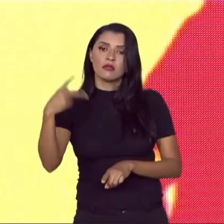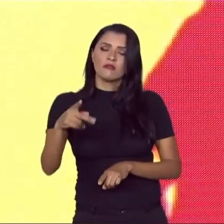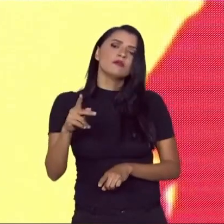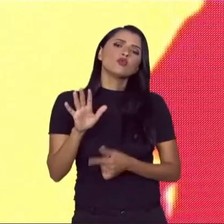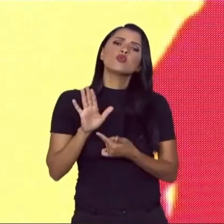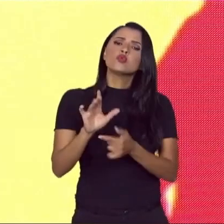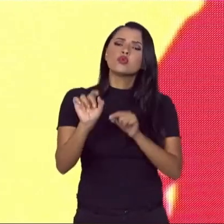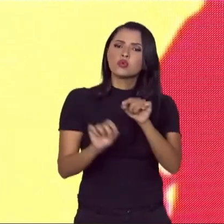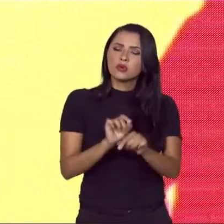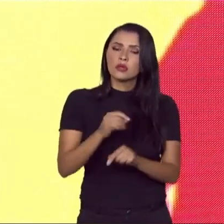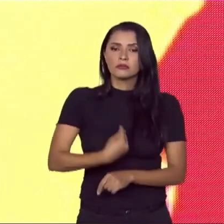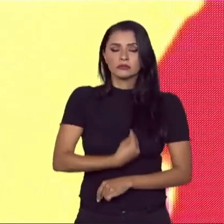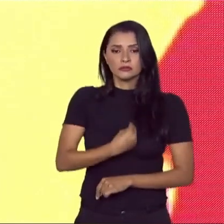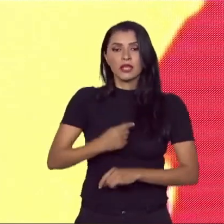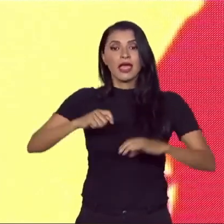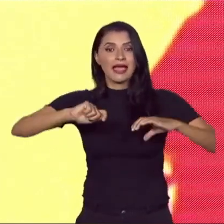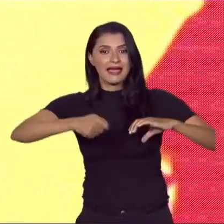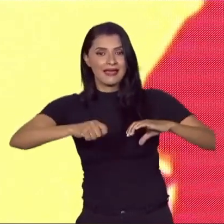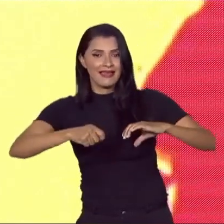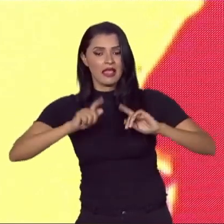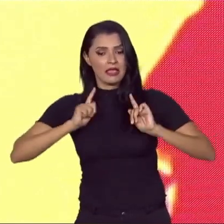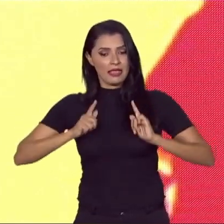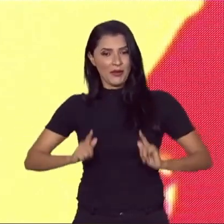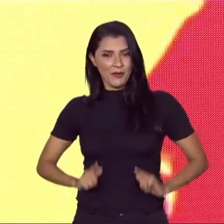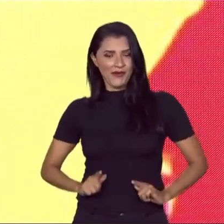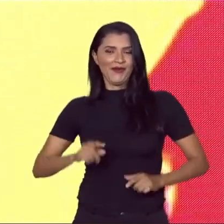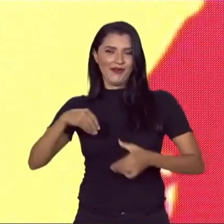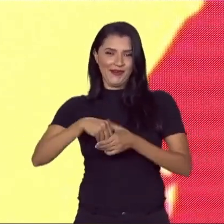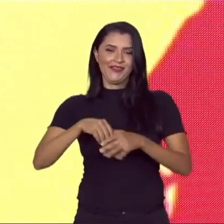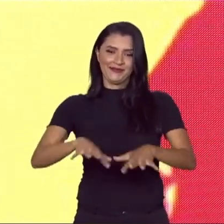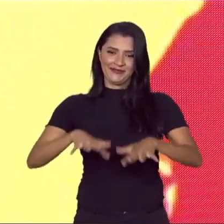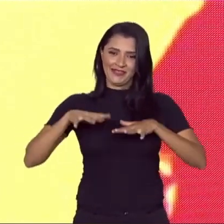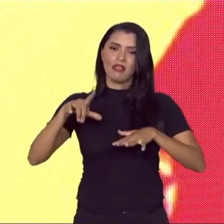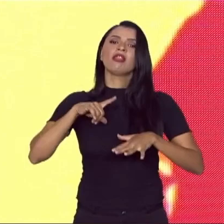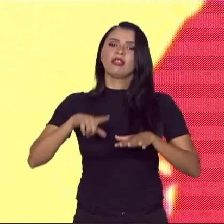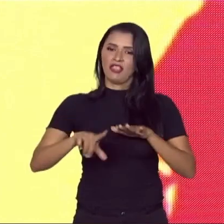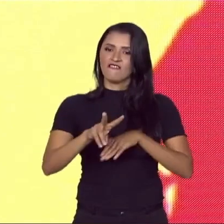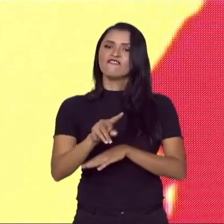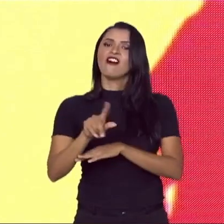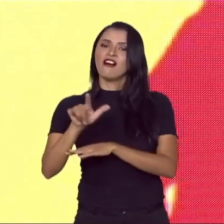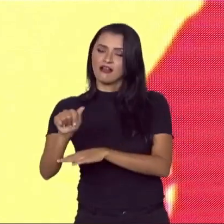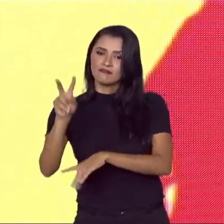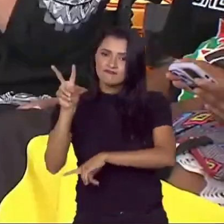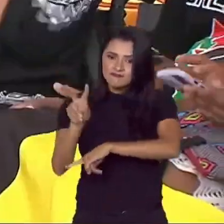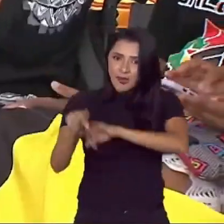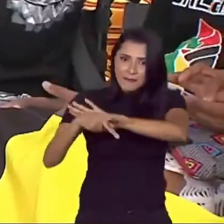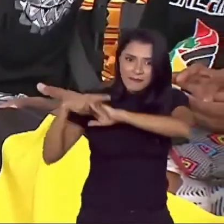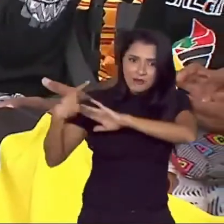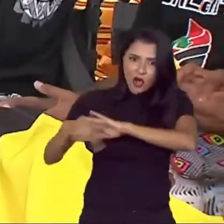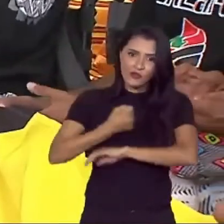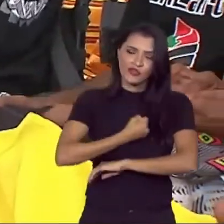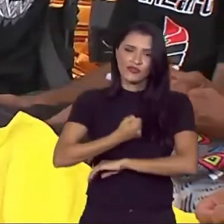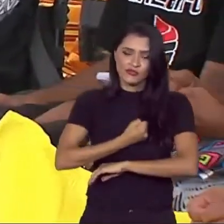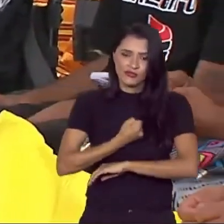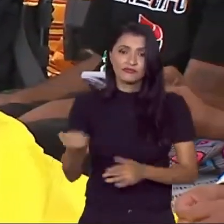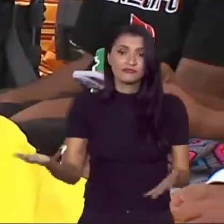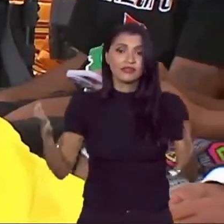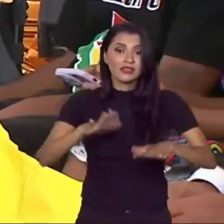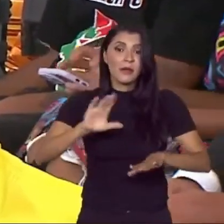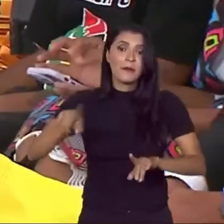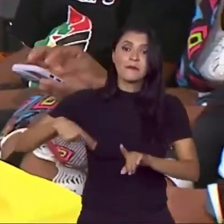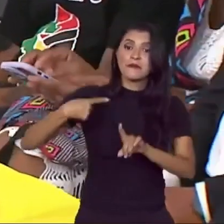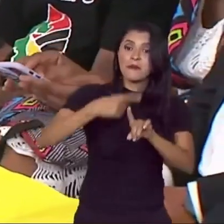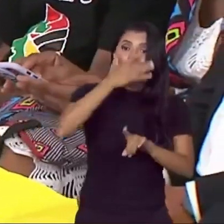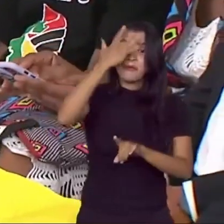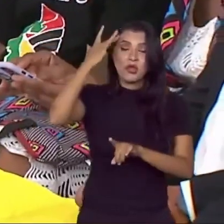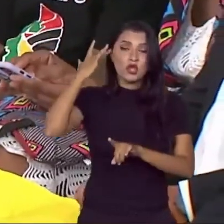Salientar a presença dos quilombolas entre os públicos que terão as vagas reservadas. E a inclusão de mais